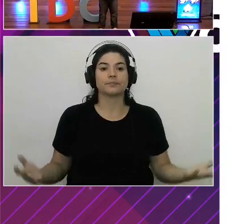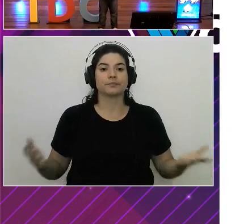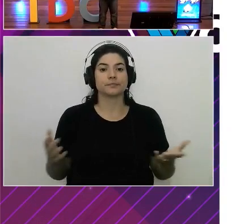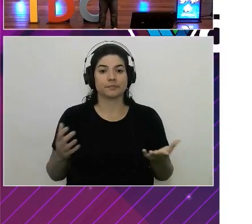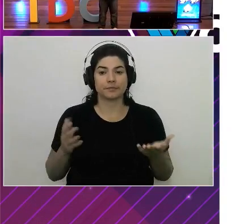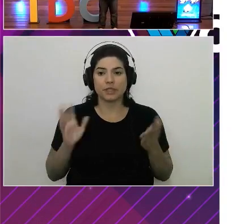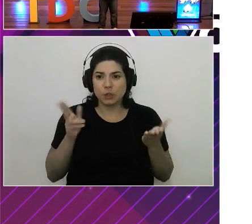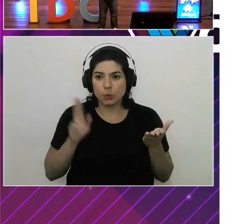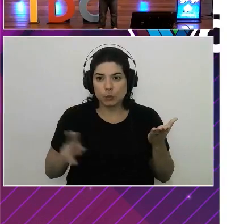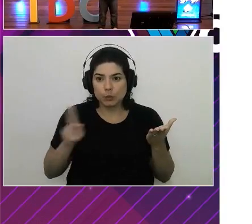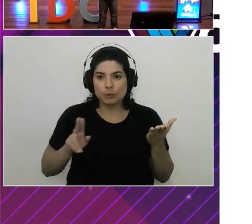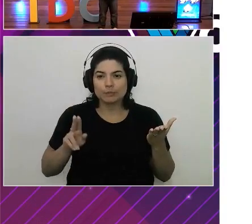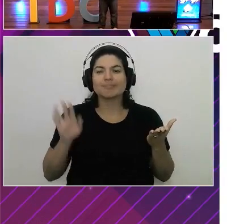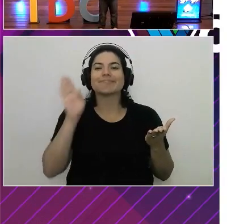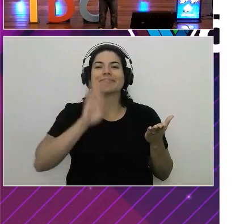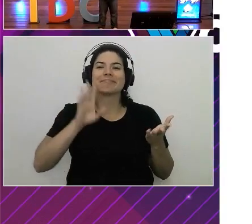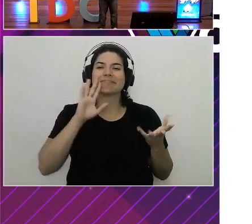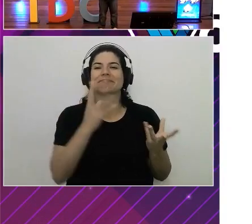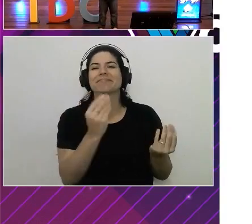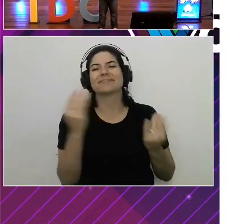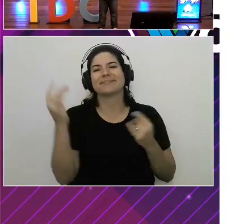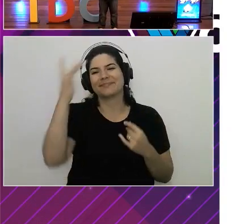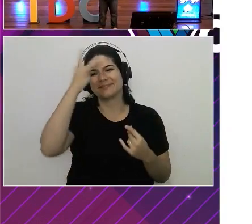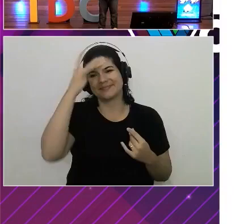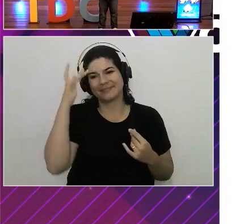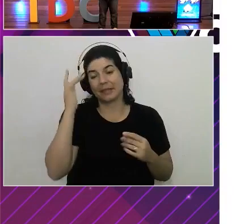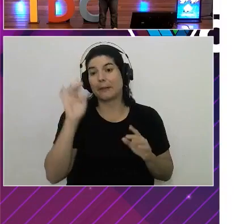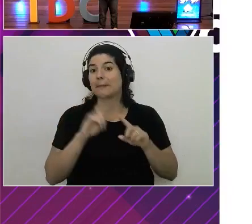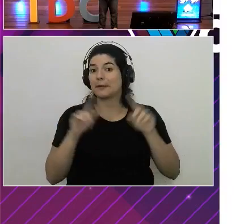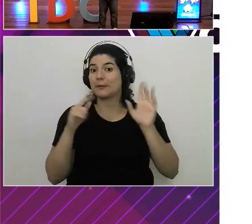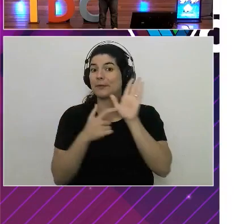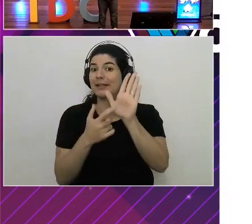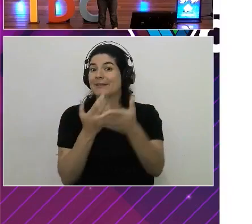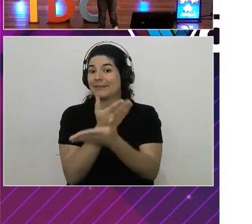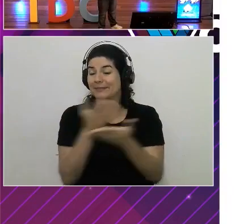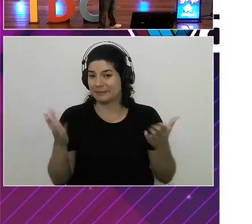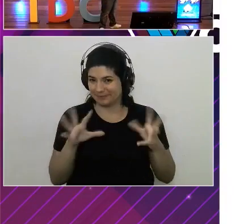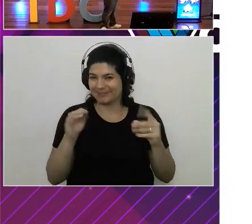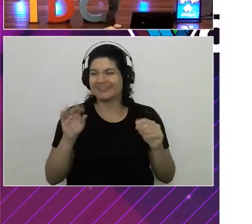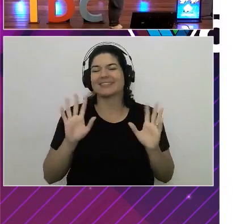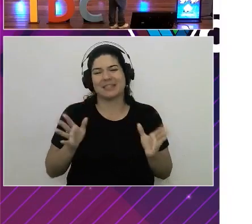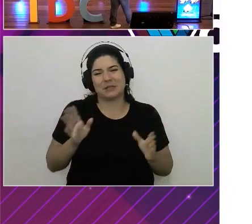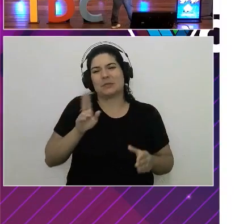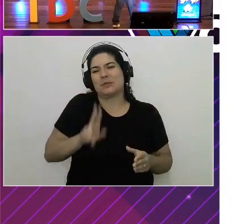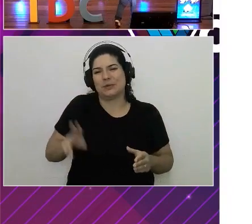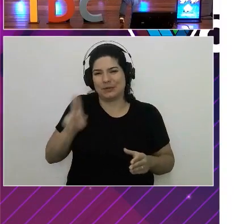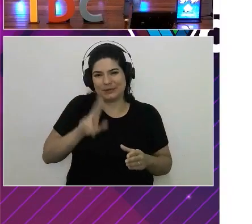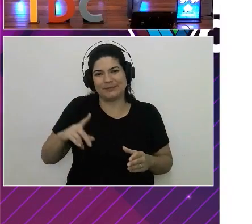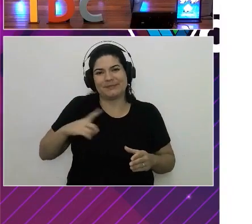Legal, tem bastante gente. Só que eu vou mostrar para vocês que todos vocês usaram de alguma forma.